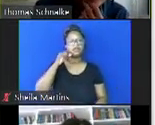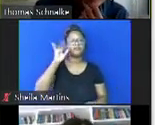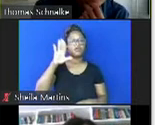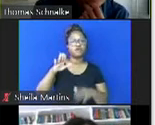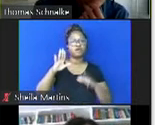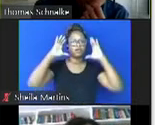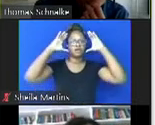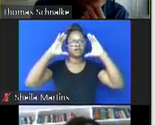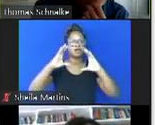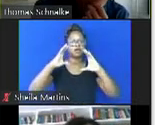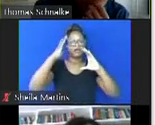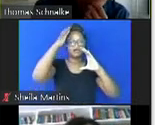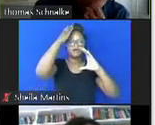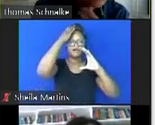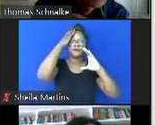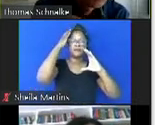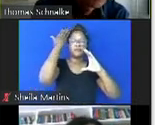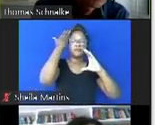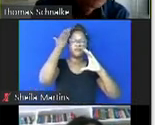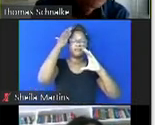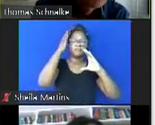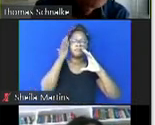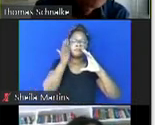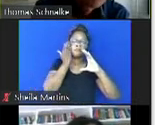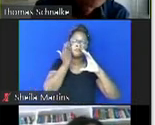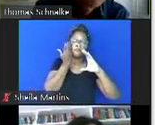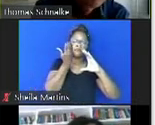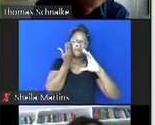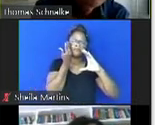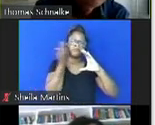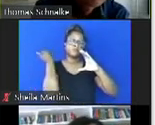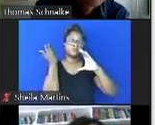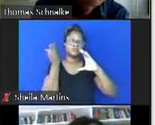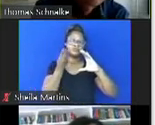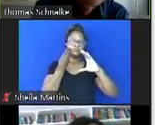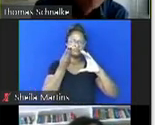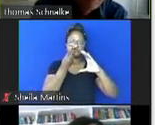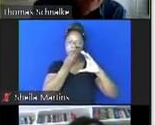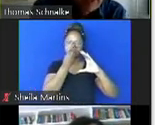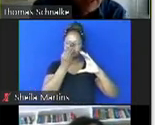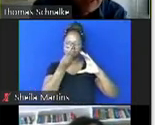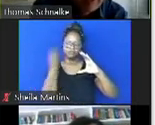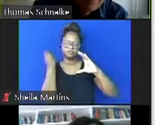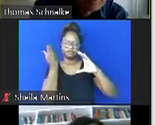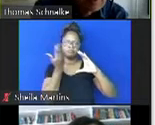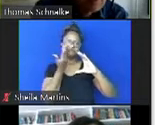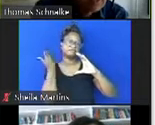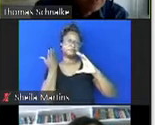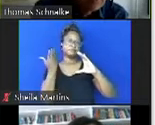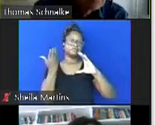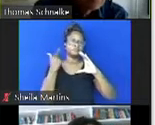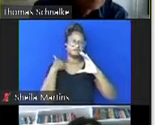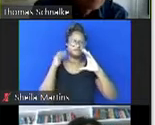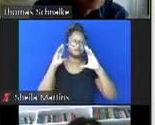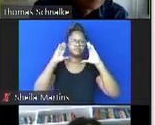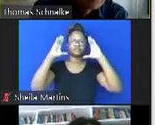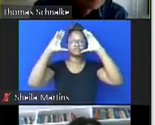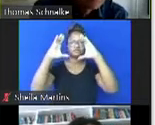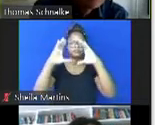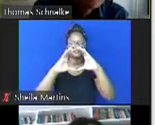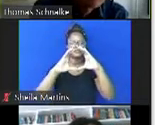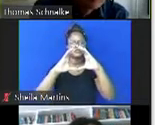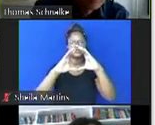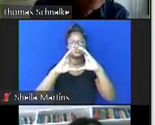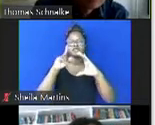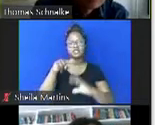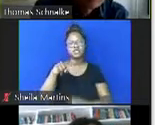elemento componente na mulagem. Todas as mulagens, então, mostram esse enquadramento bastante típico.